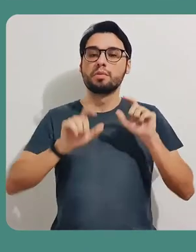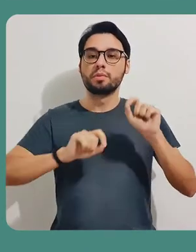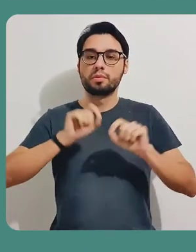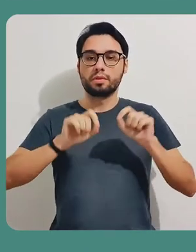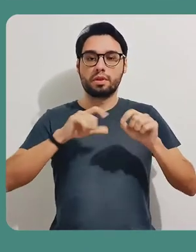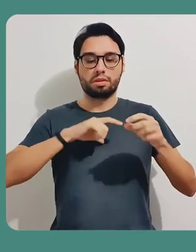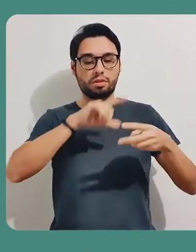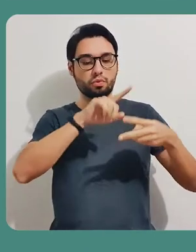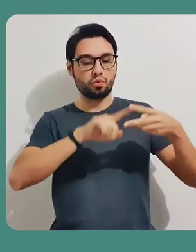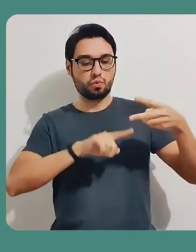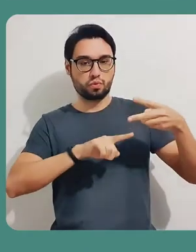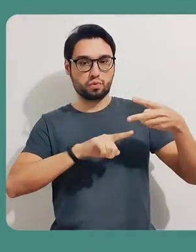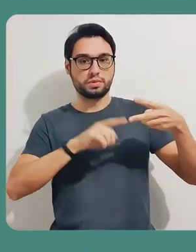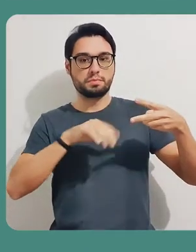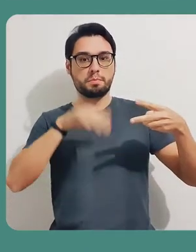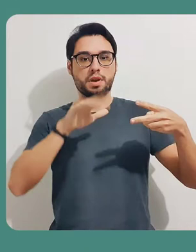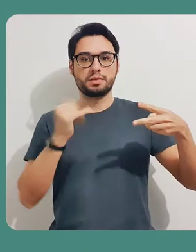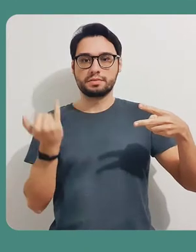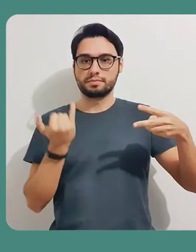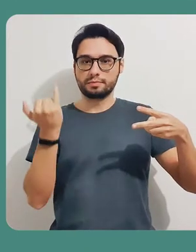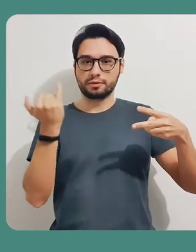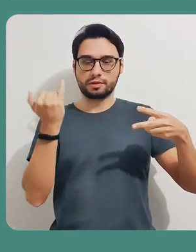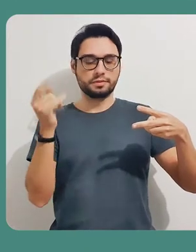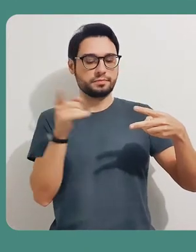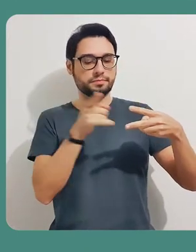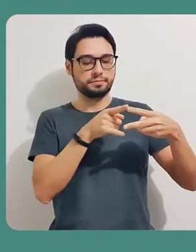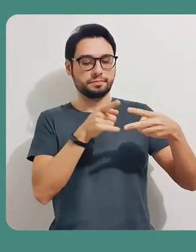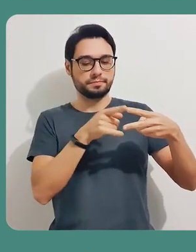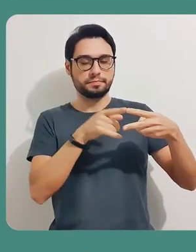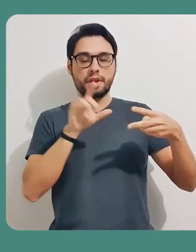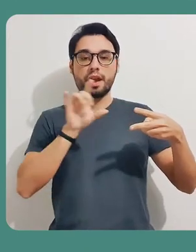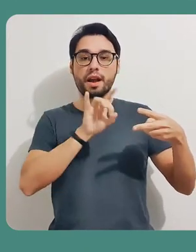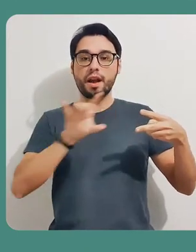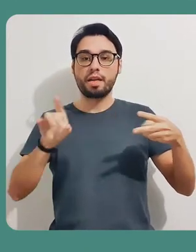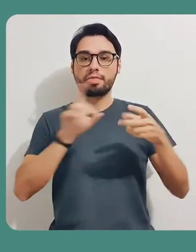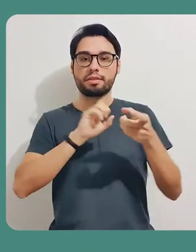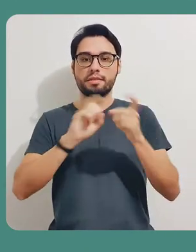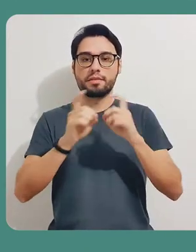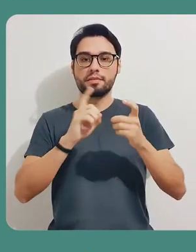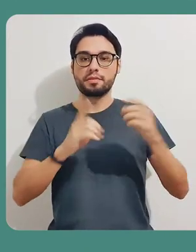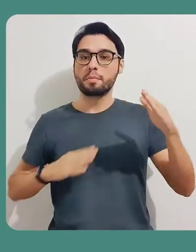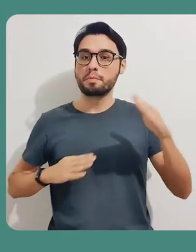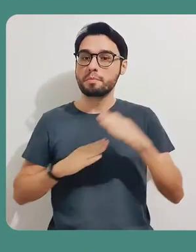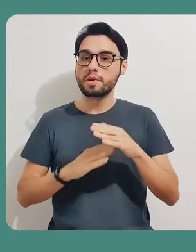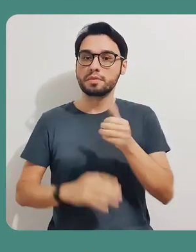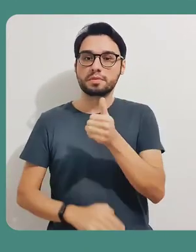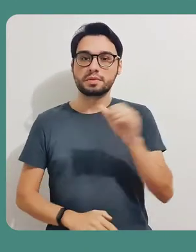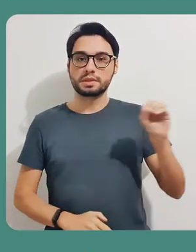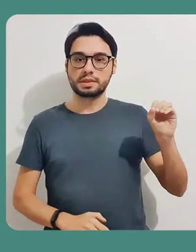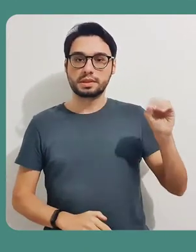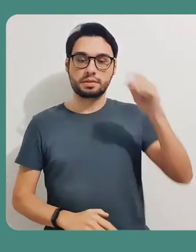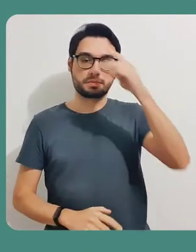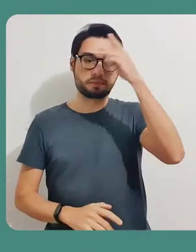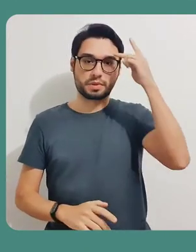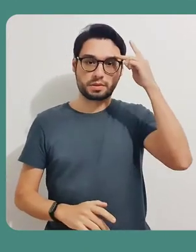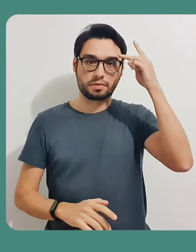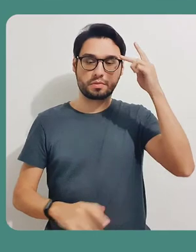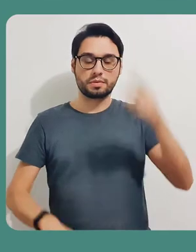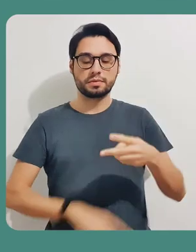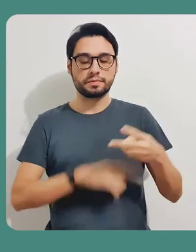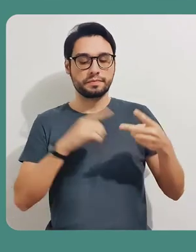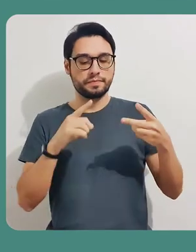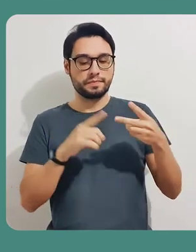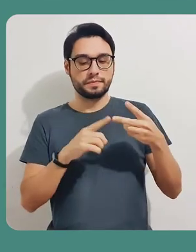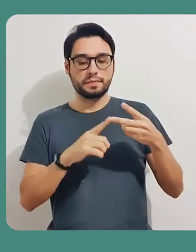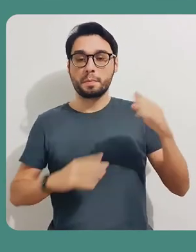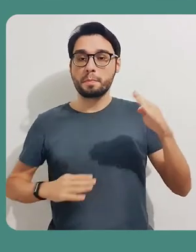plano ele tem algumas limitações duas delas que eu considero a mais importante é que cada reunião pode receber no